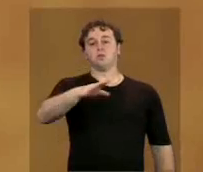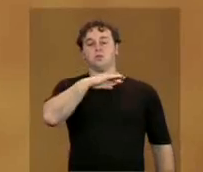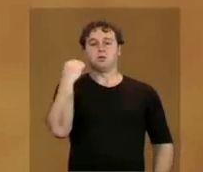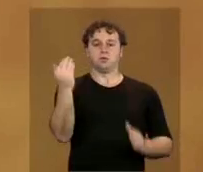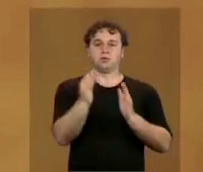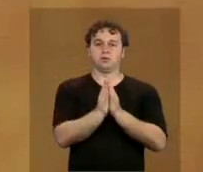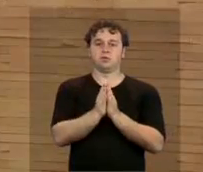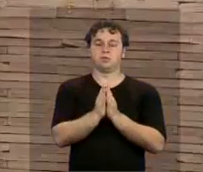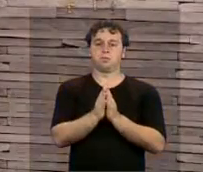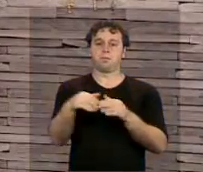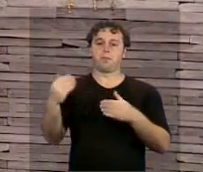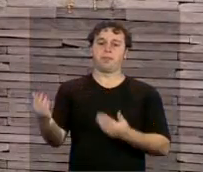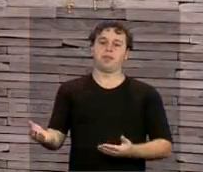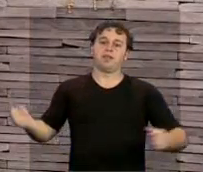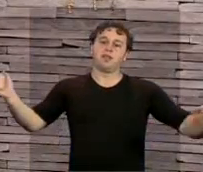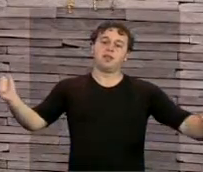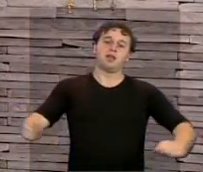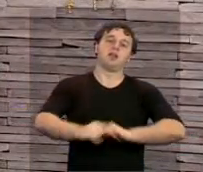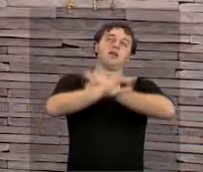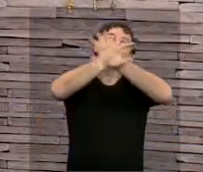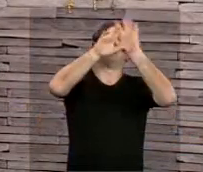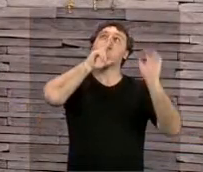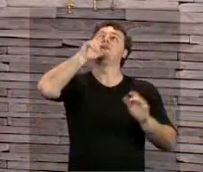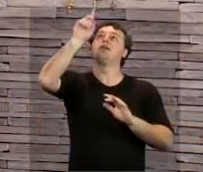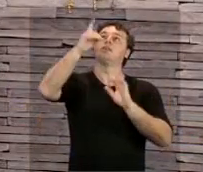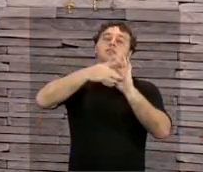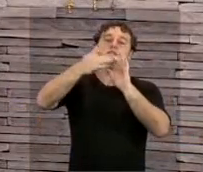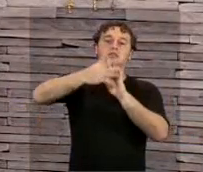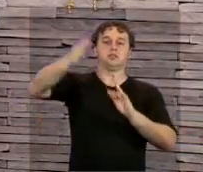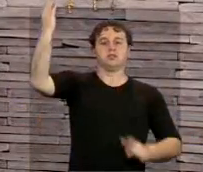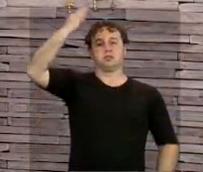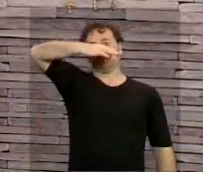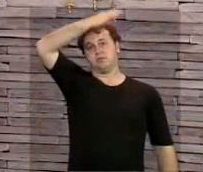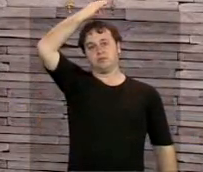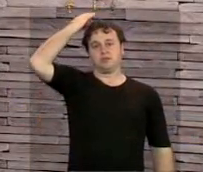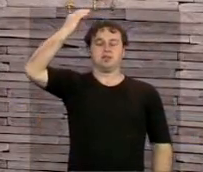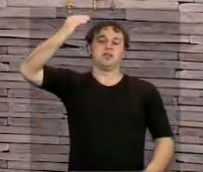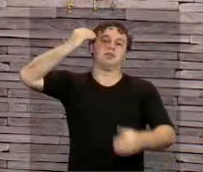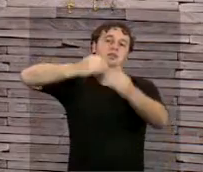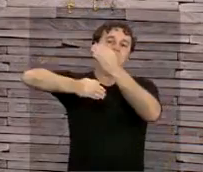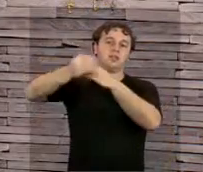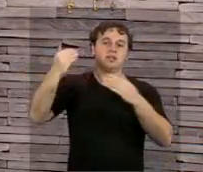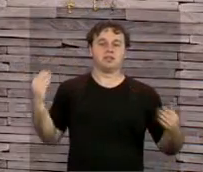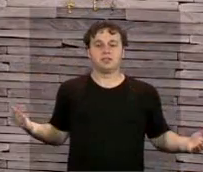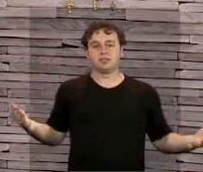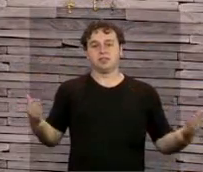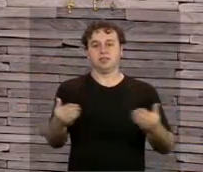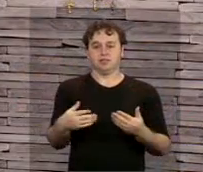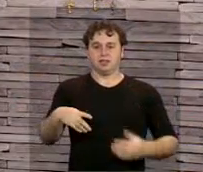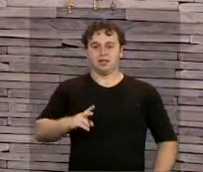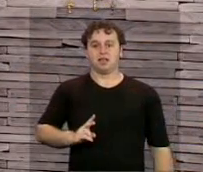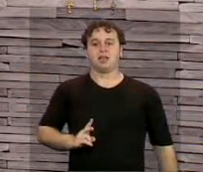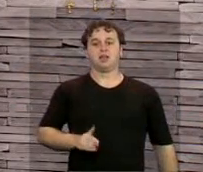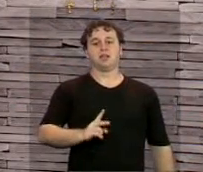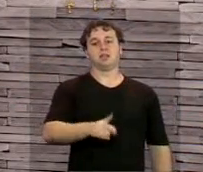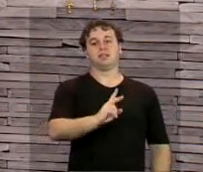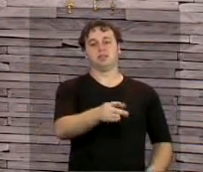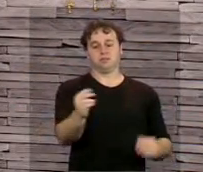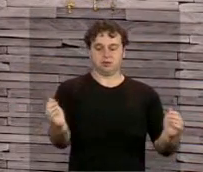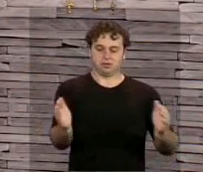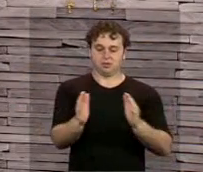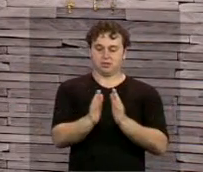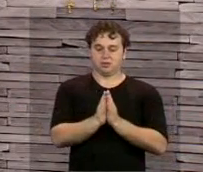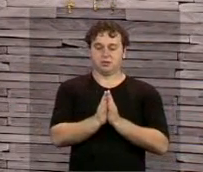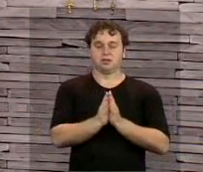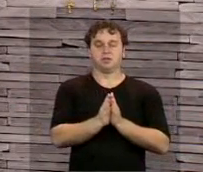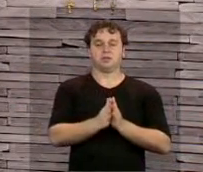de nossa morte. Amém. Glória ao Pai, ao Filho e ao Espírito Santo. Assim como era no princípio, agora e sempre,